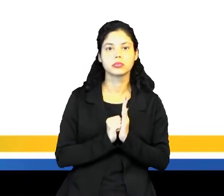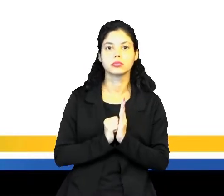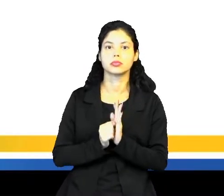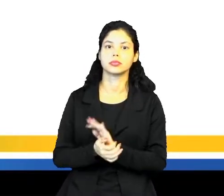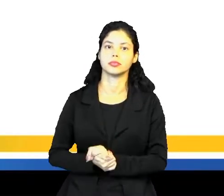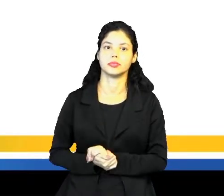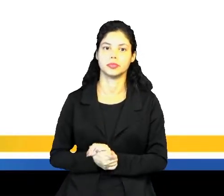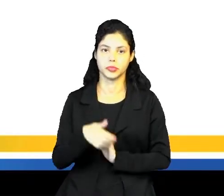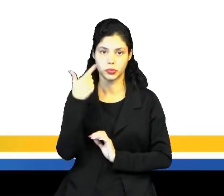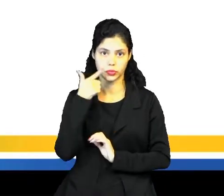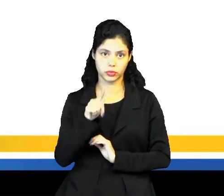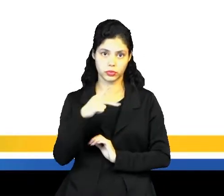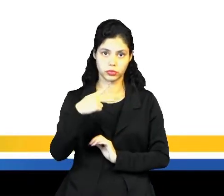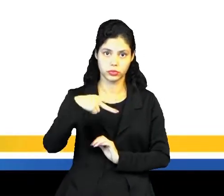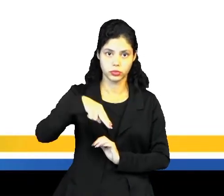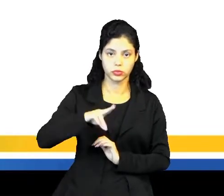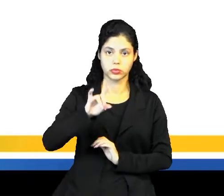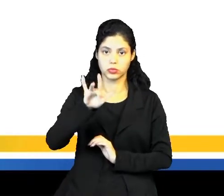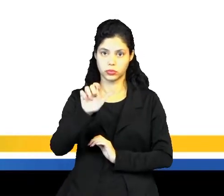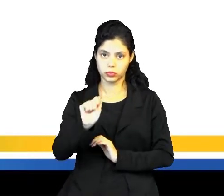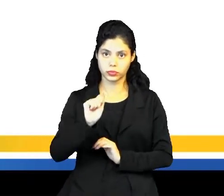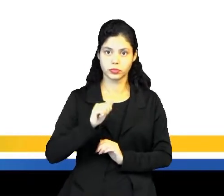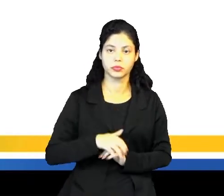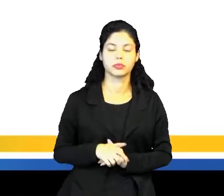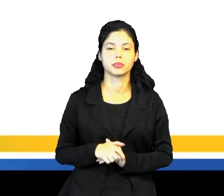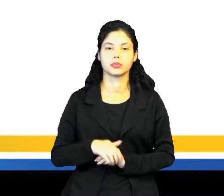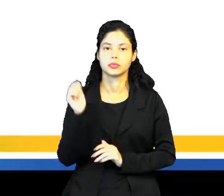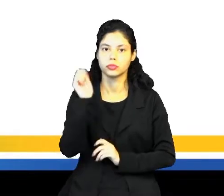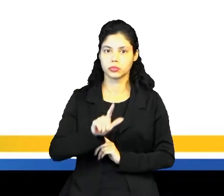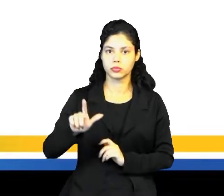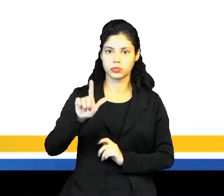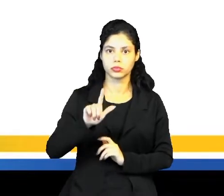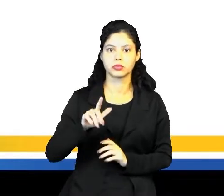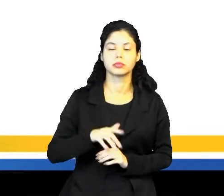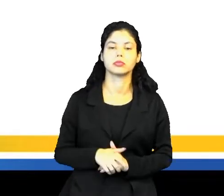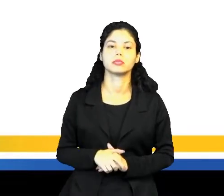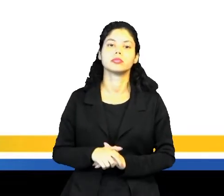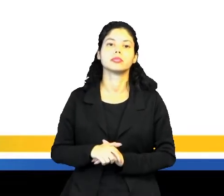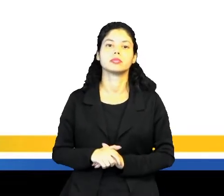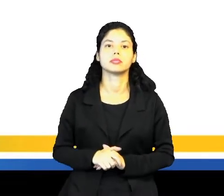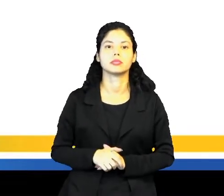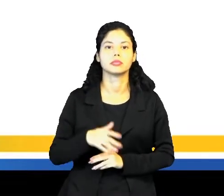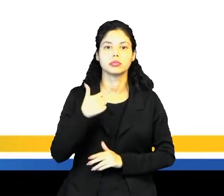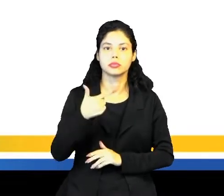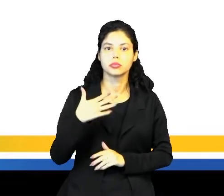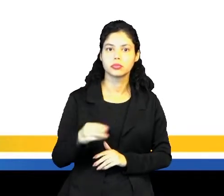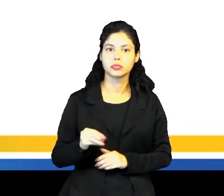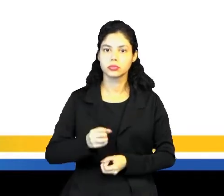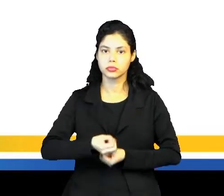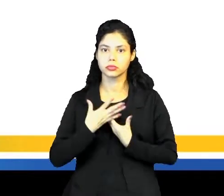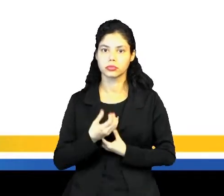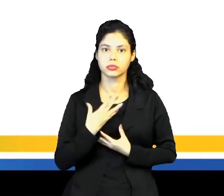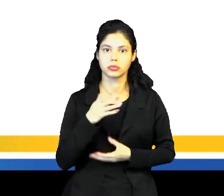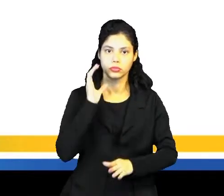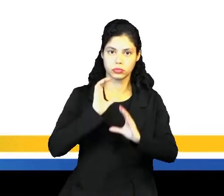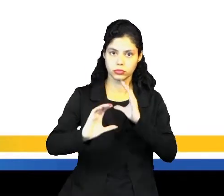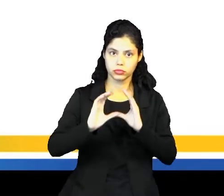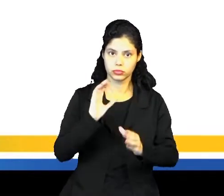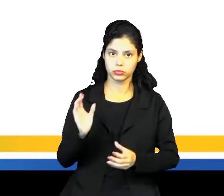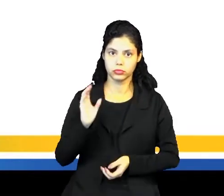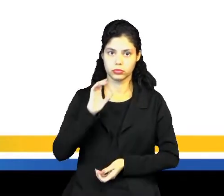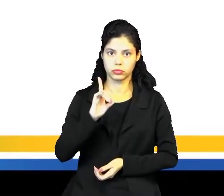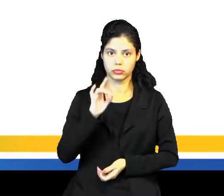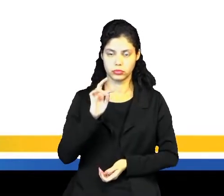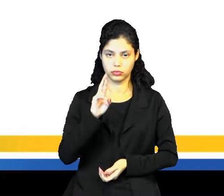época. Ganhou um prêmio Nobel de literatura, né, que é o prêmio Nobel, com a obra 20 poemas de amor e uma canção